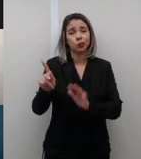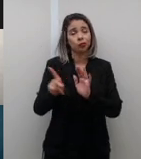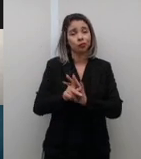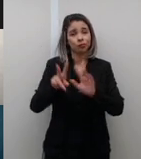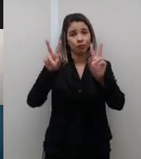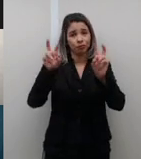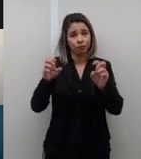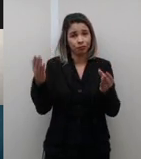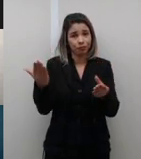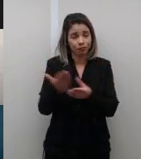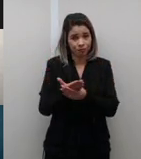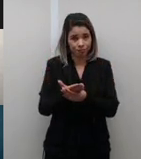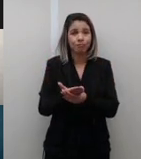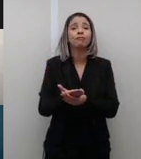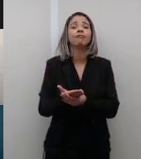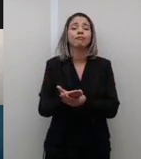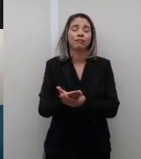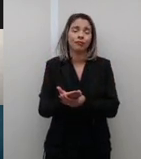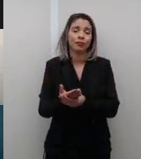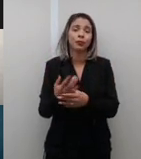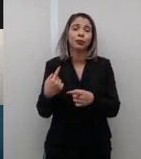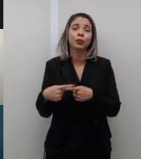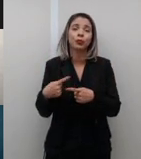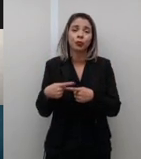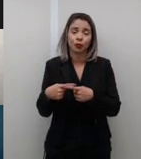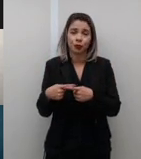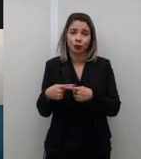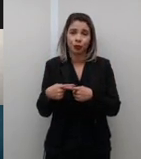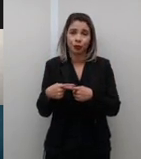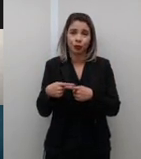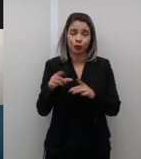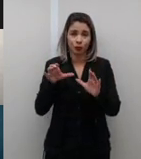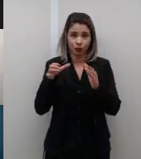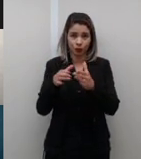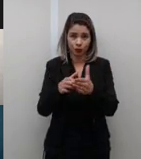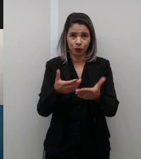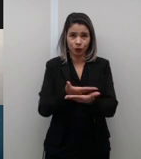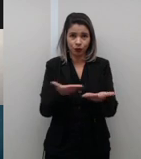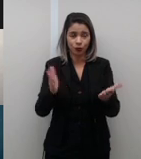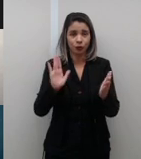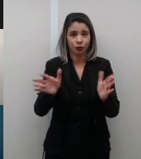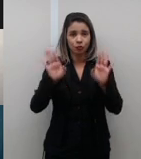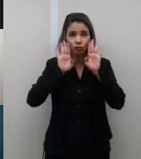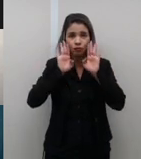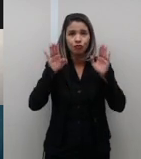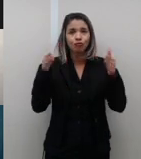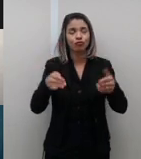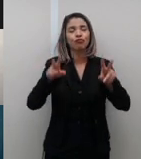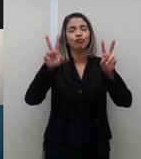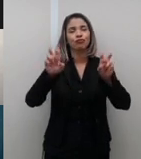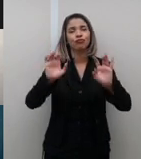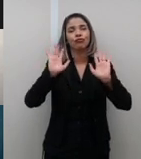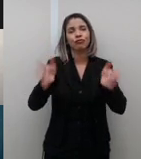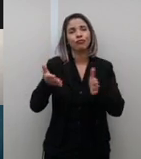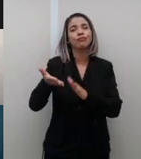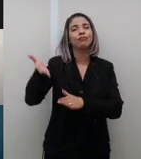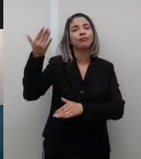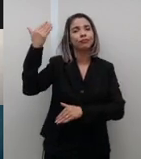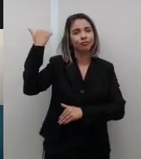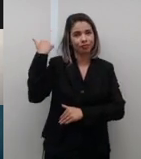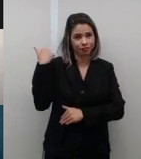tema, até mesmo porque este colegiado já se debruçou sobre esse tema anteriormente.